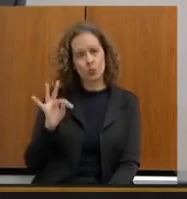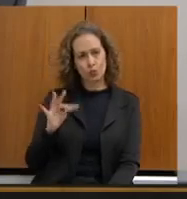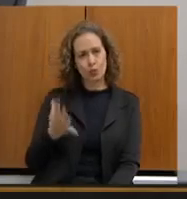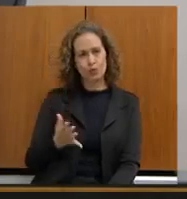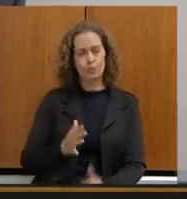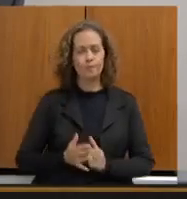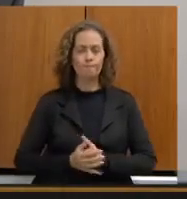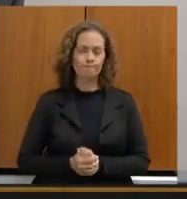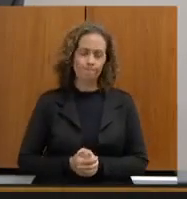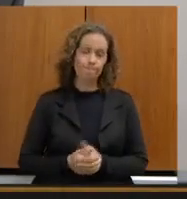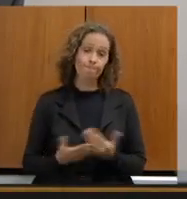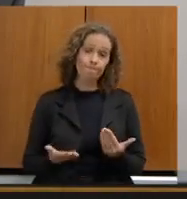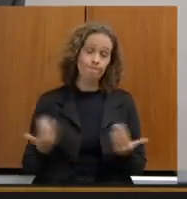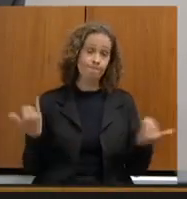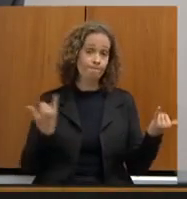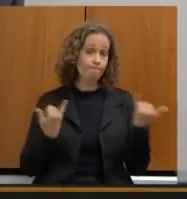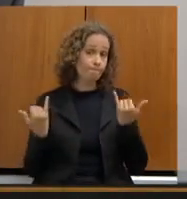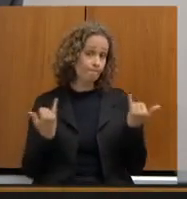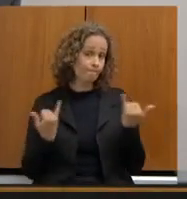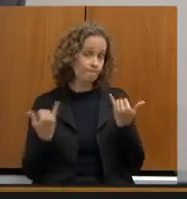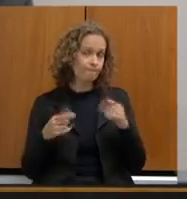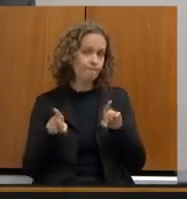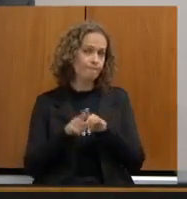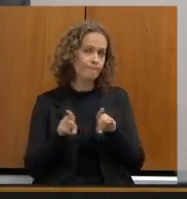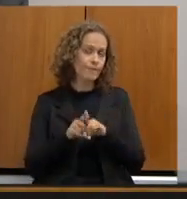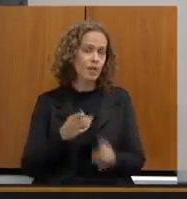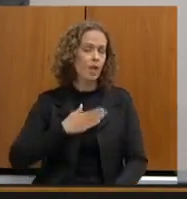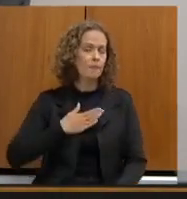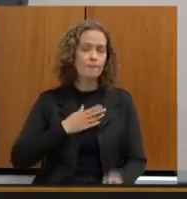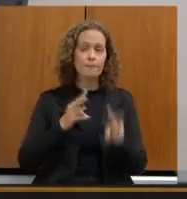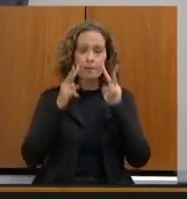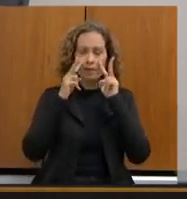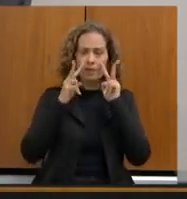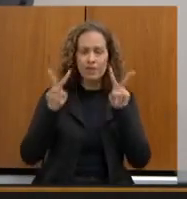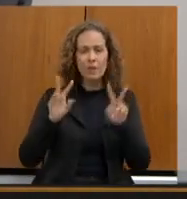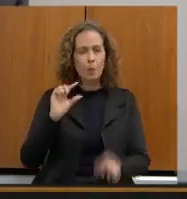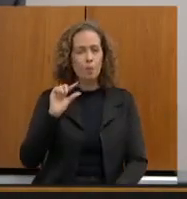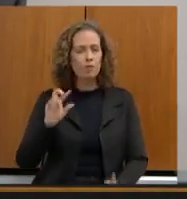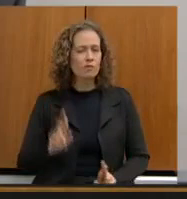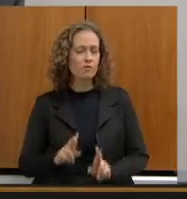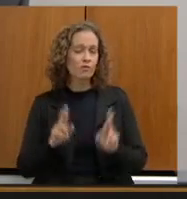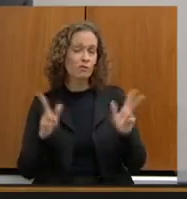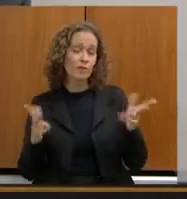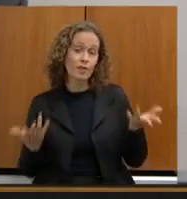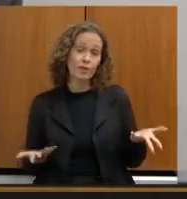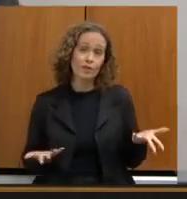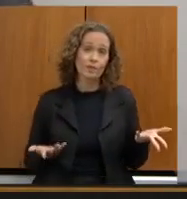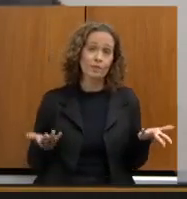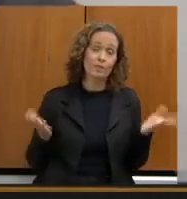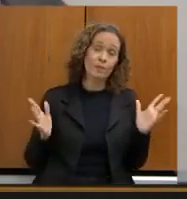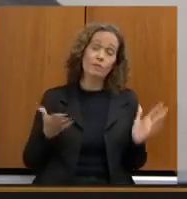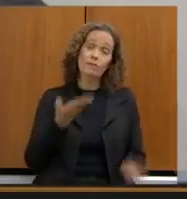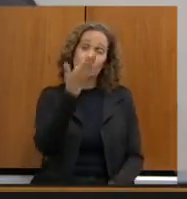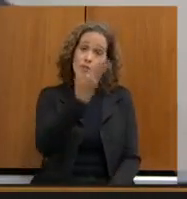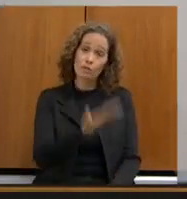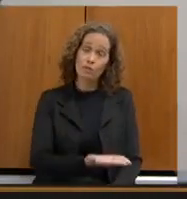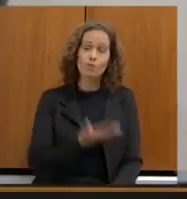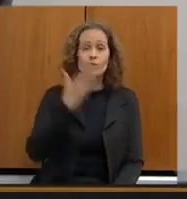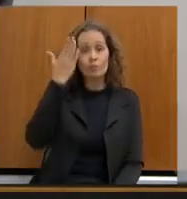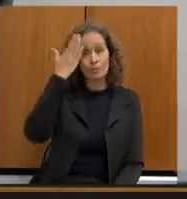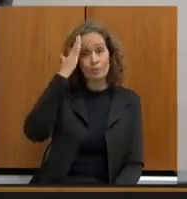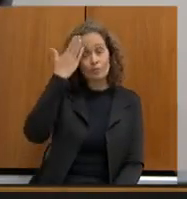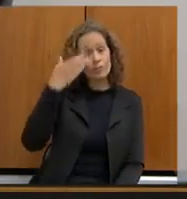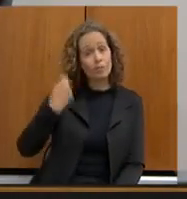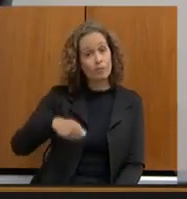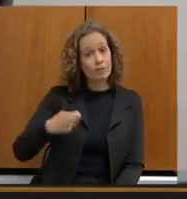filho secretário dizer que é a minha visão difere um pouco e eu não poderia deixar nunca que eu só preciso saber se a visão